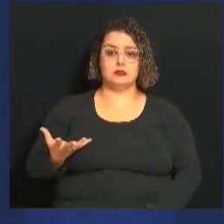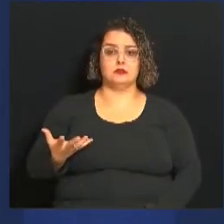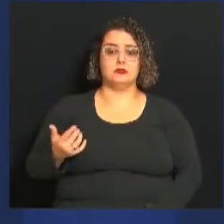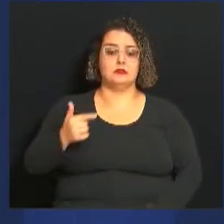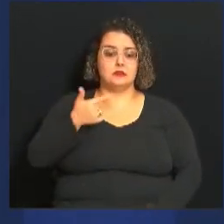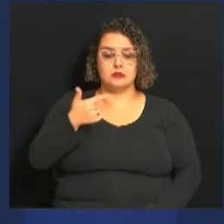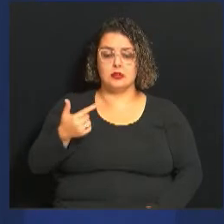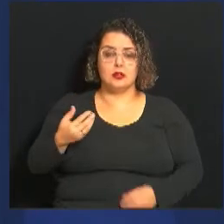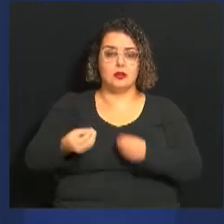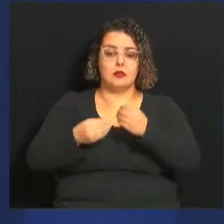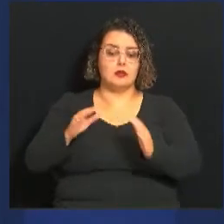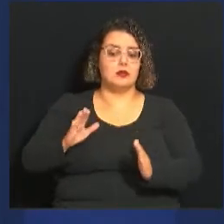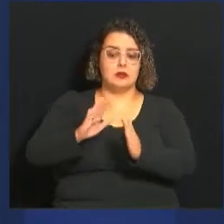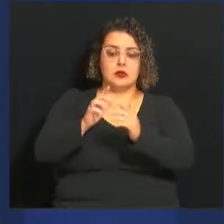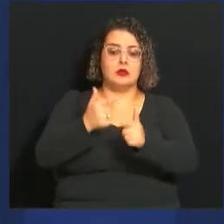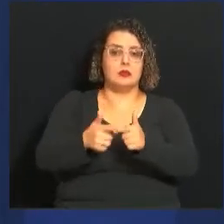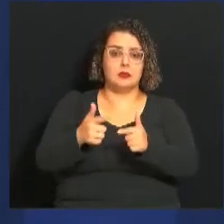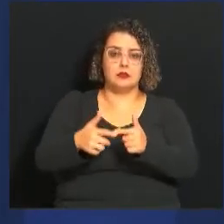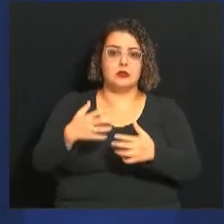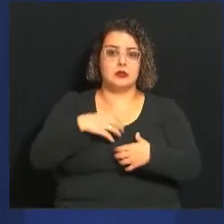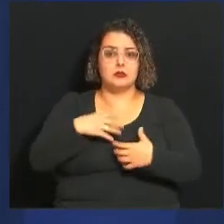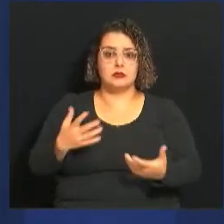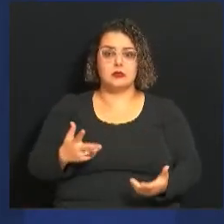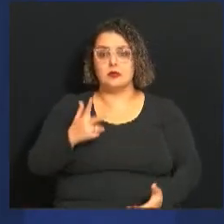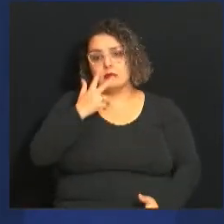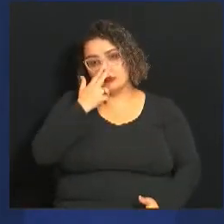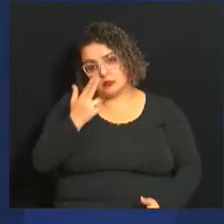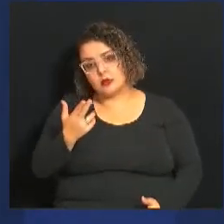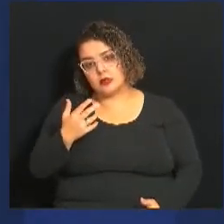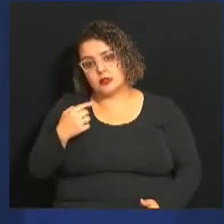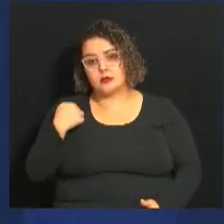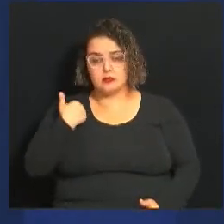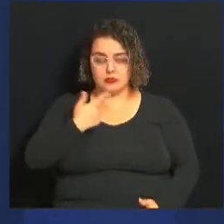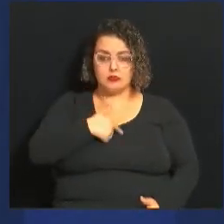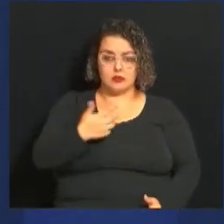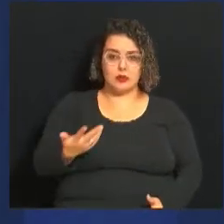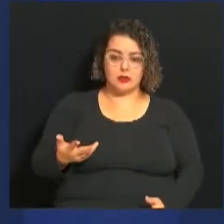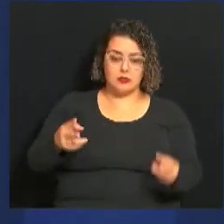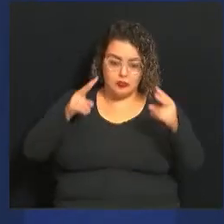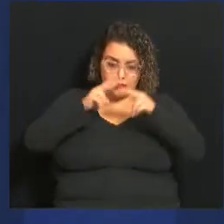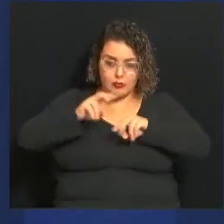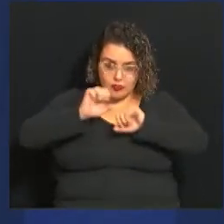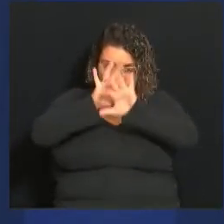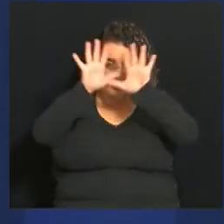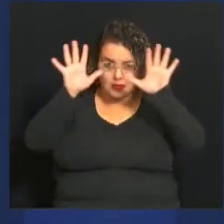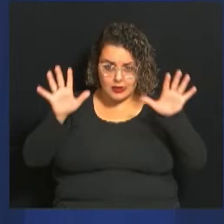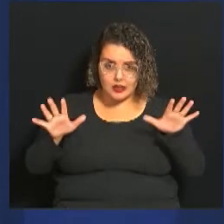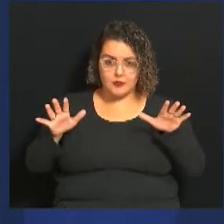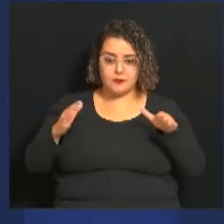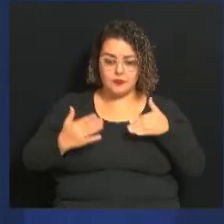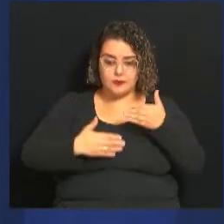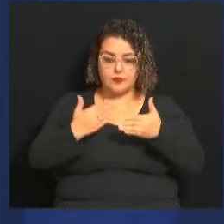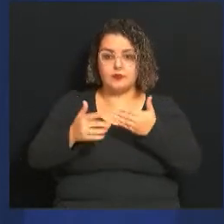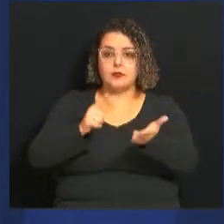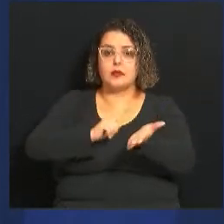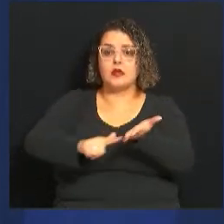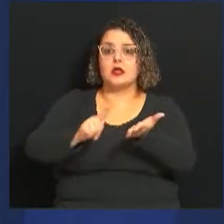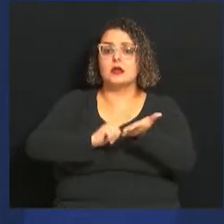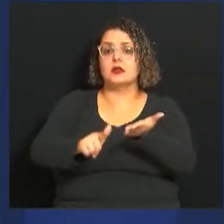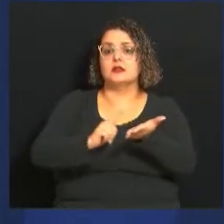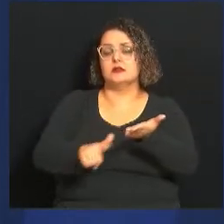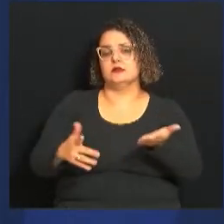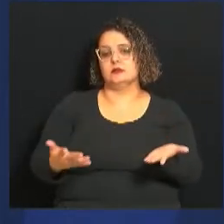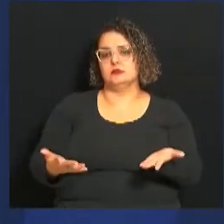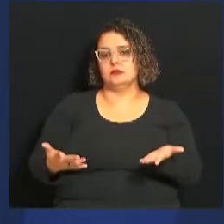dessa forma, porque o que ficou parecido para nós, o que foi ali evidente para a gente, que é um processo de higienização. Então, ao invés da